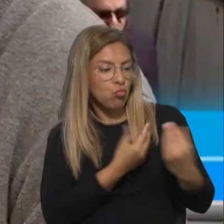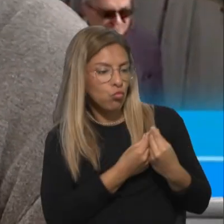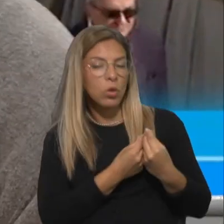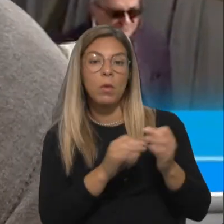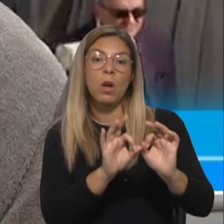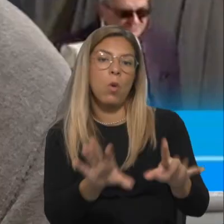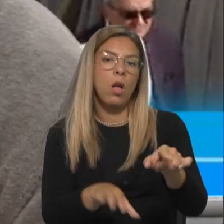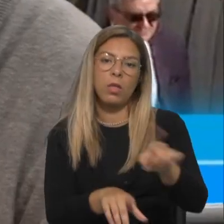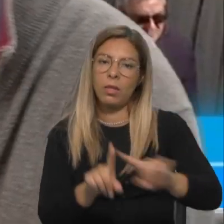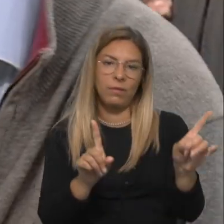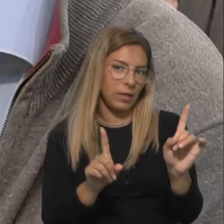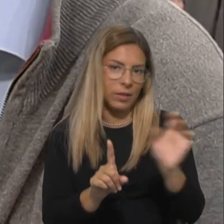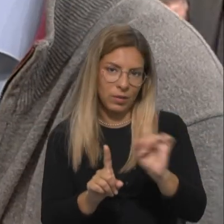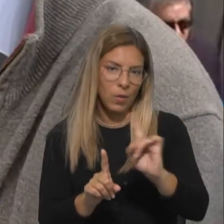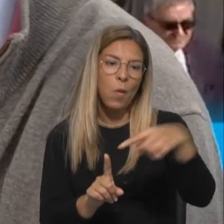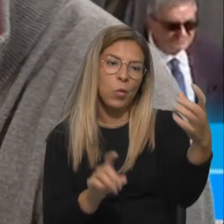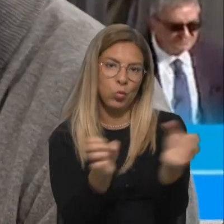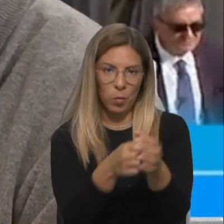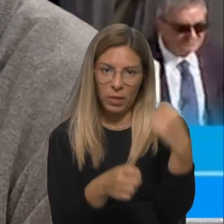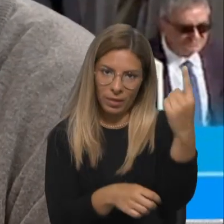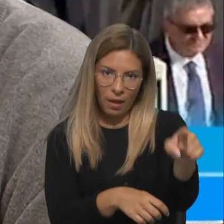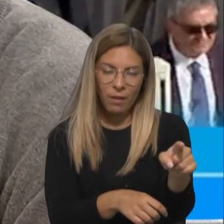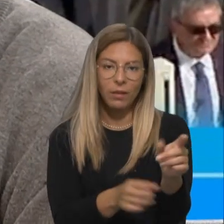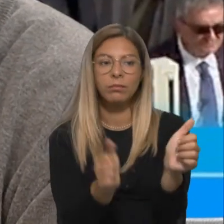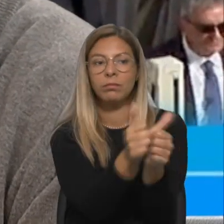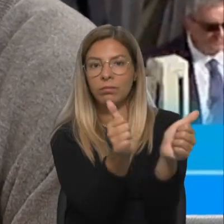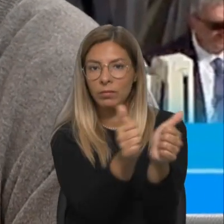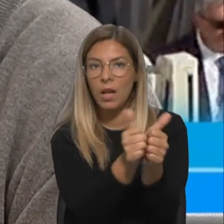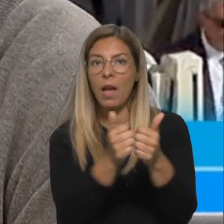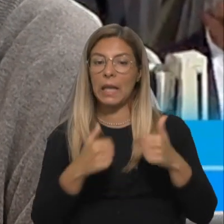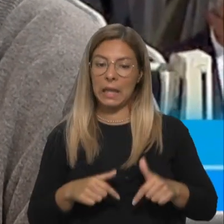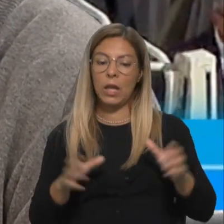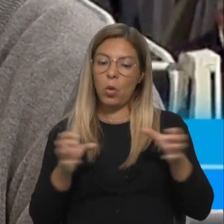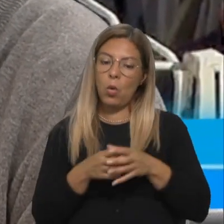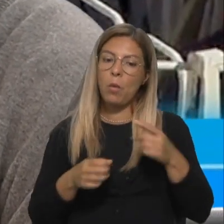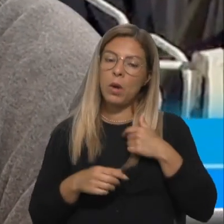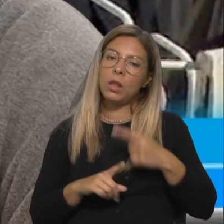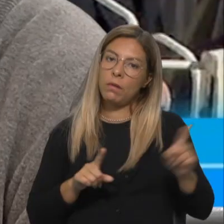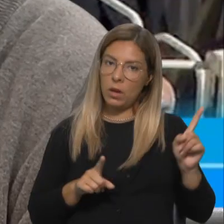das cidadelas, e que outras comunidades também têm, mas há a experiência da pequena comunidade, que eu acho que essa também,